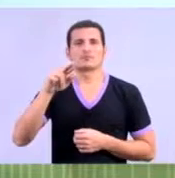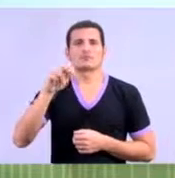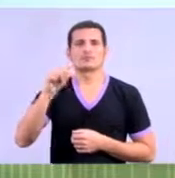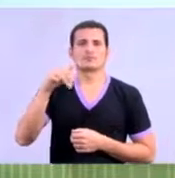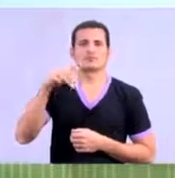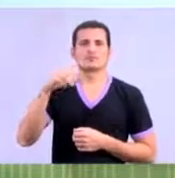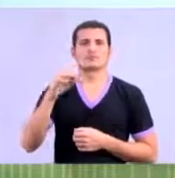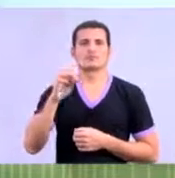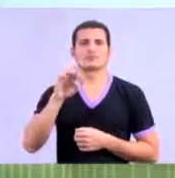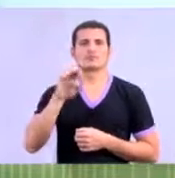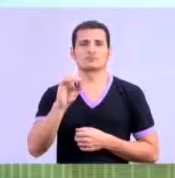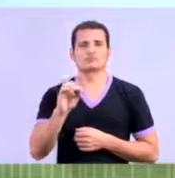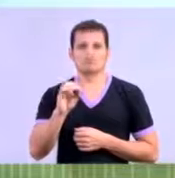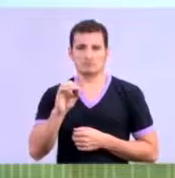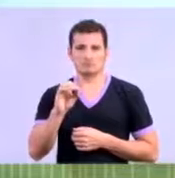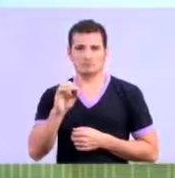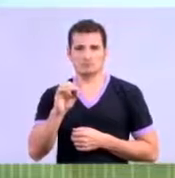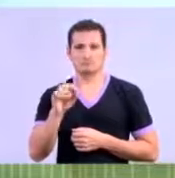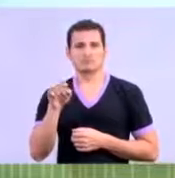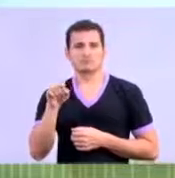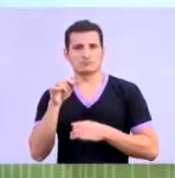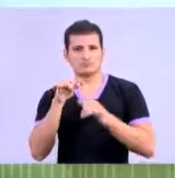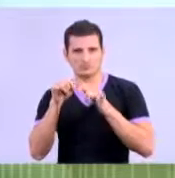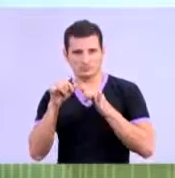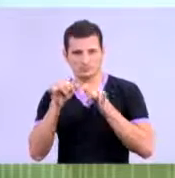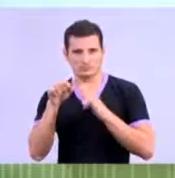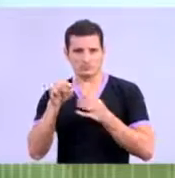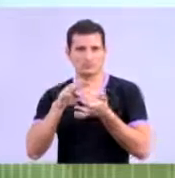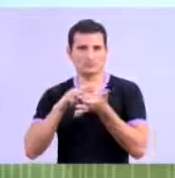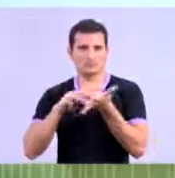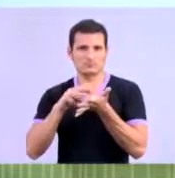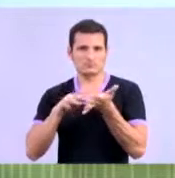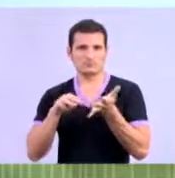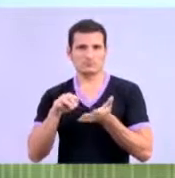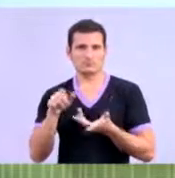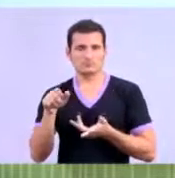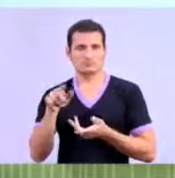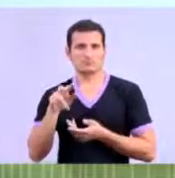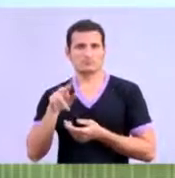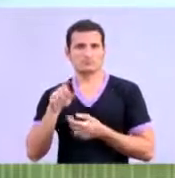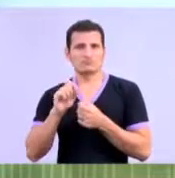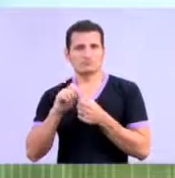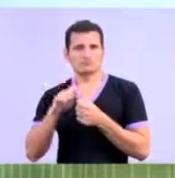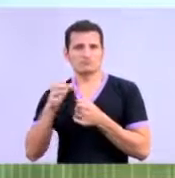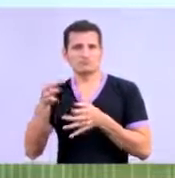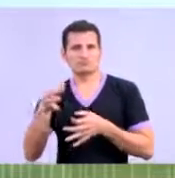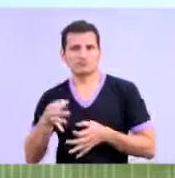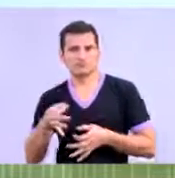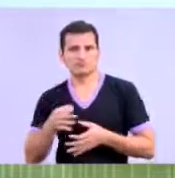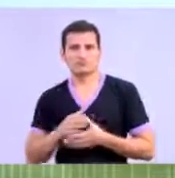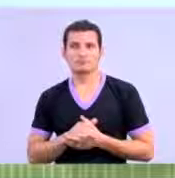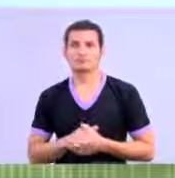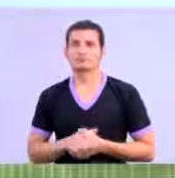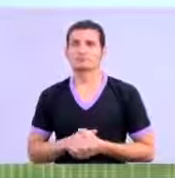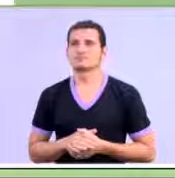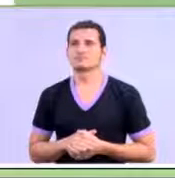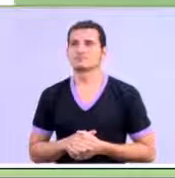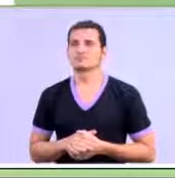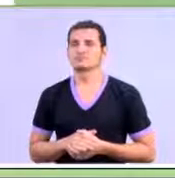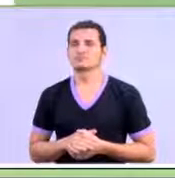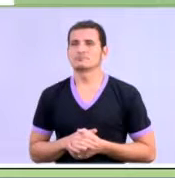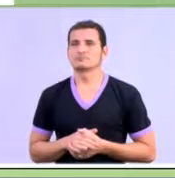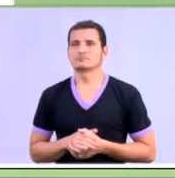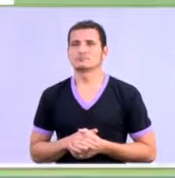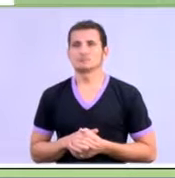argumentos. Quer dizer, eu estou passando uma informação adicional ao método que vai me permitir que ele execute de maneira correta. Então, gente,